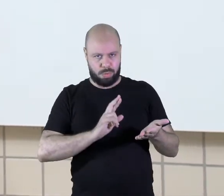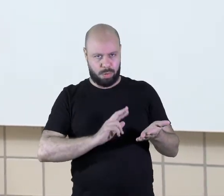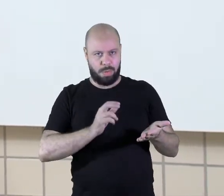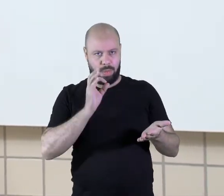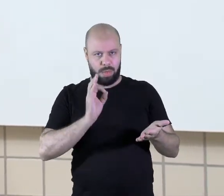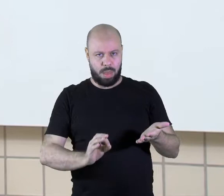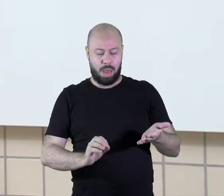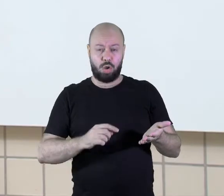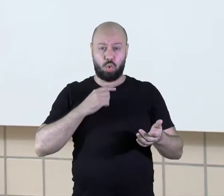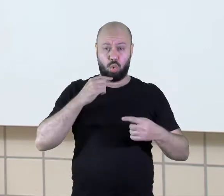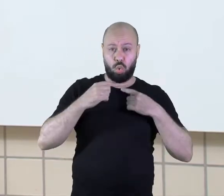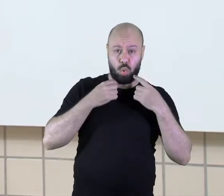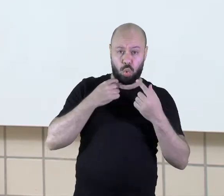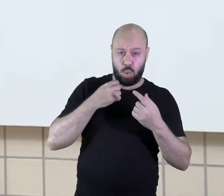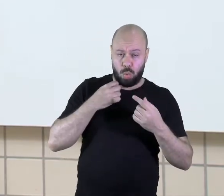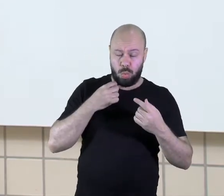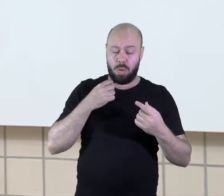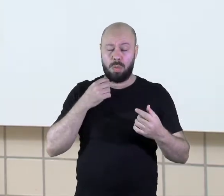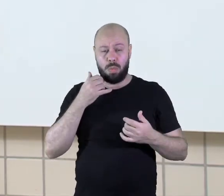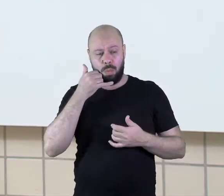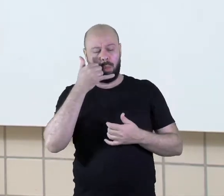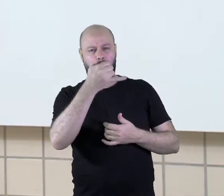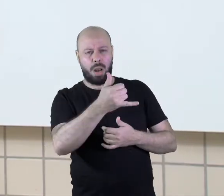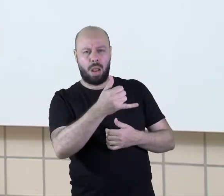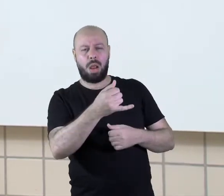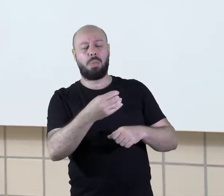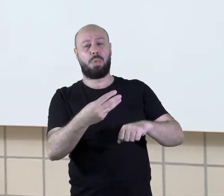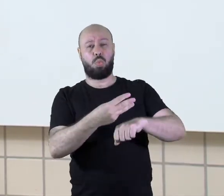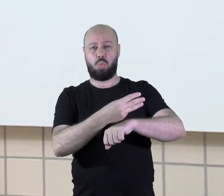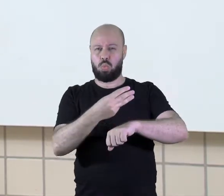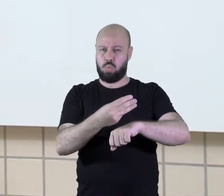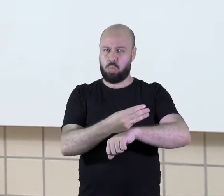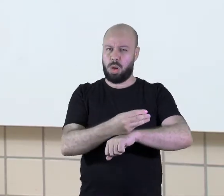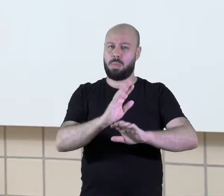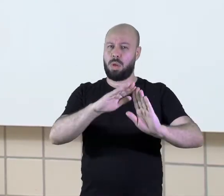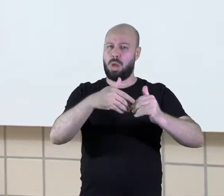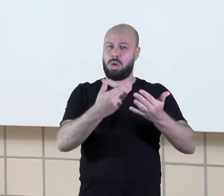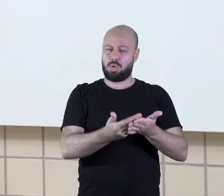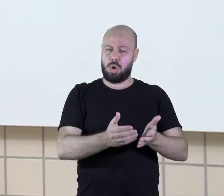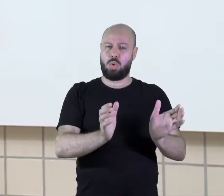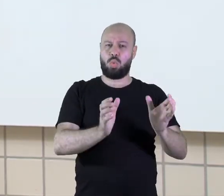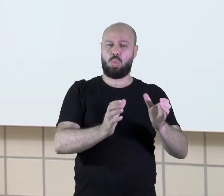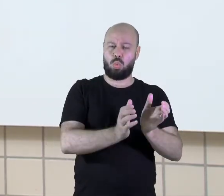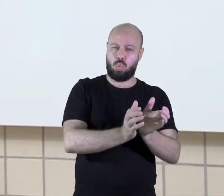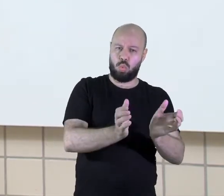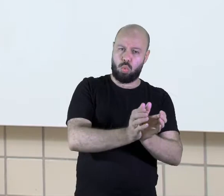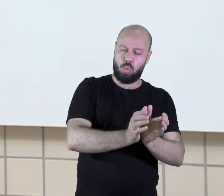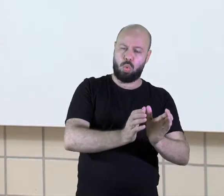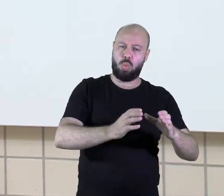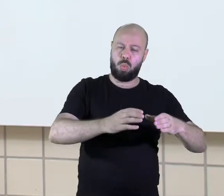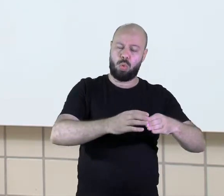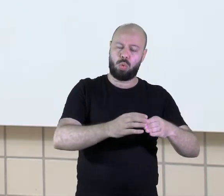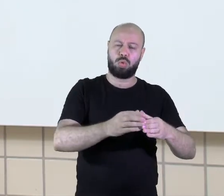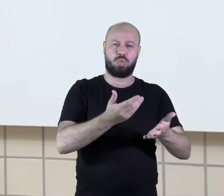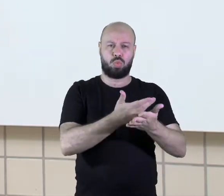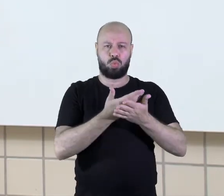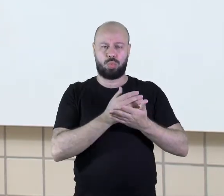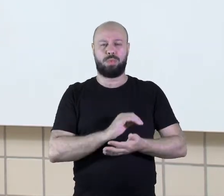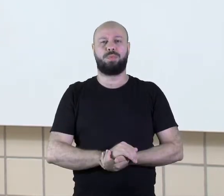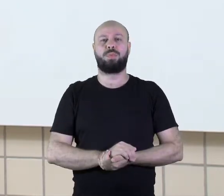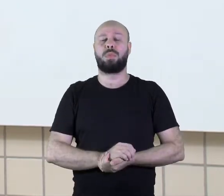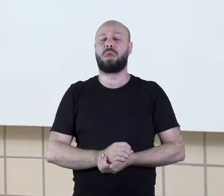entre em contato com a escola, entre em contato no WhatsApp dos professores, nos grupos de estudos, que o importante é fazer